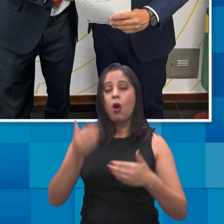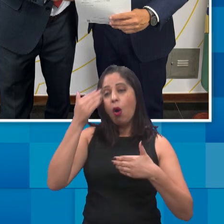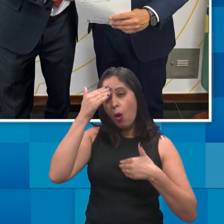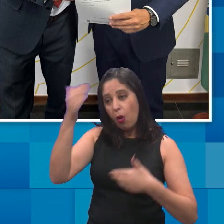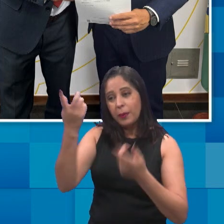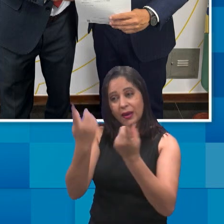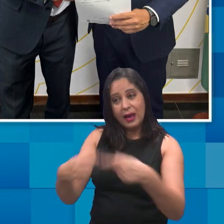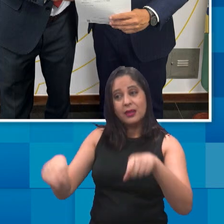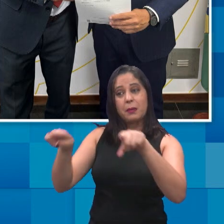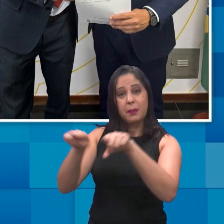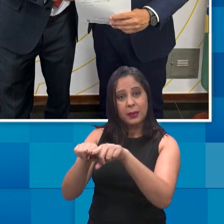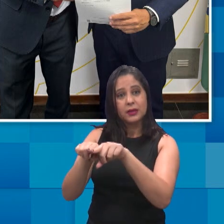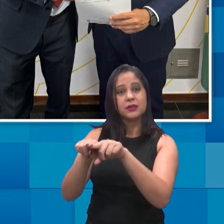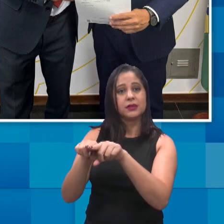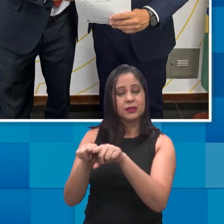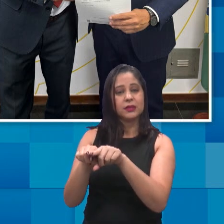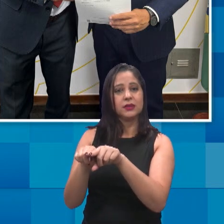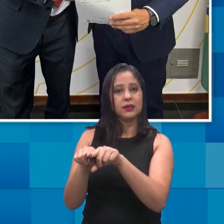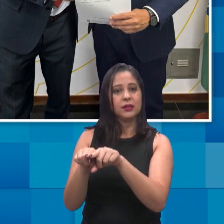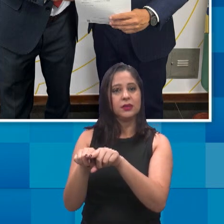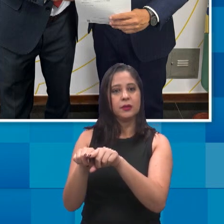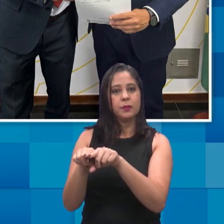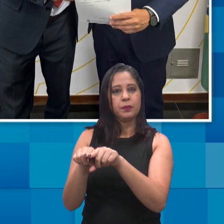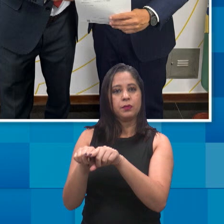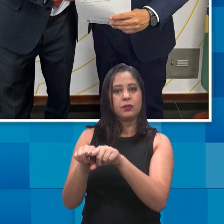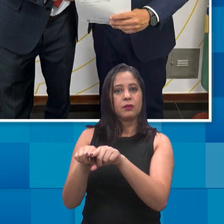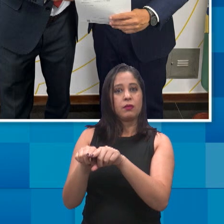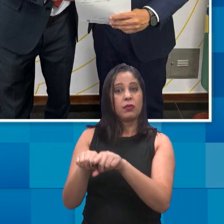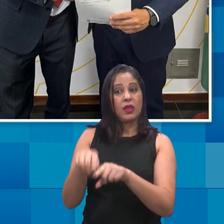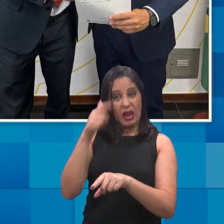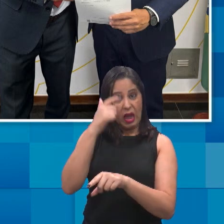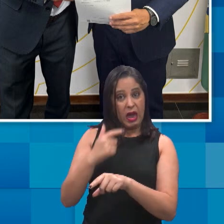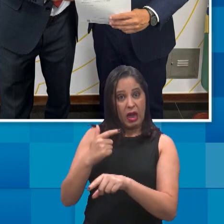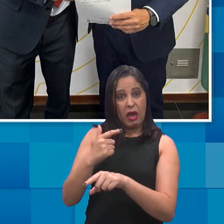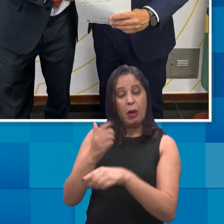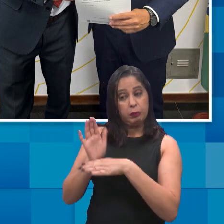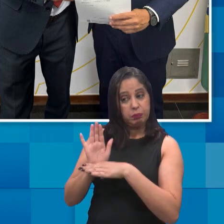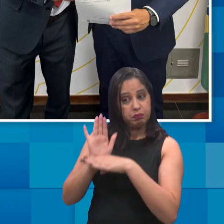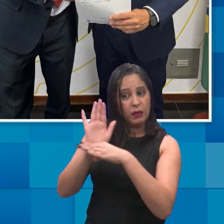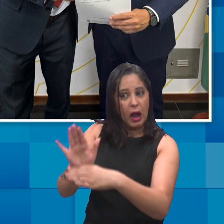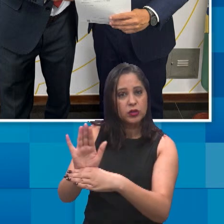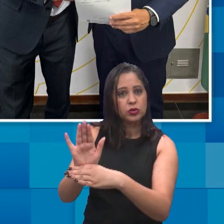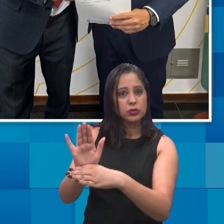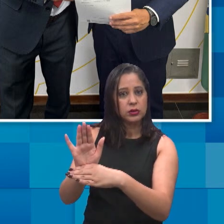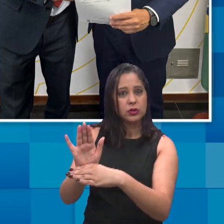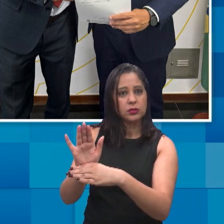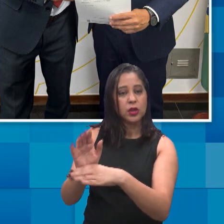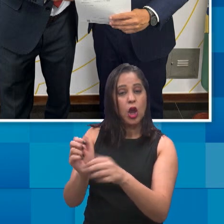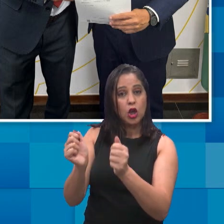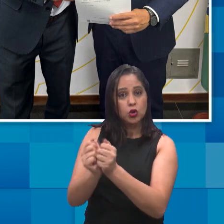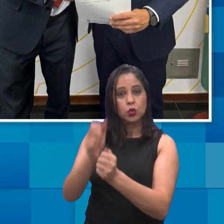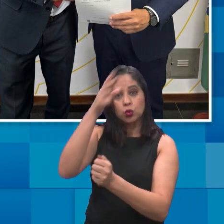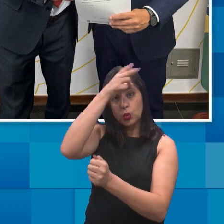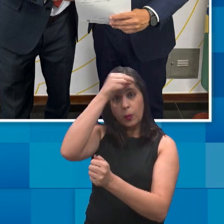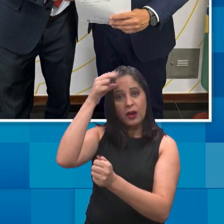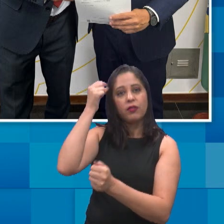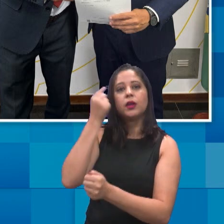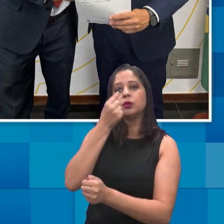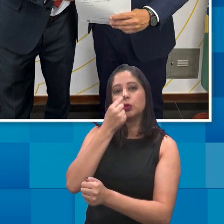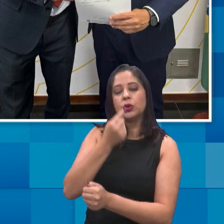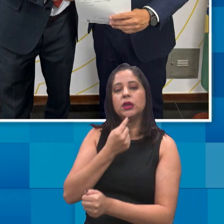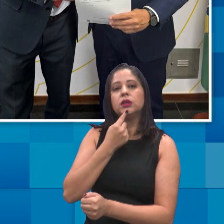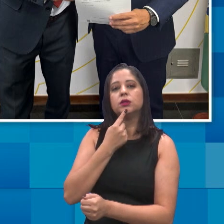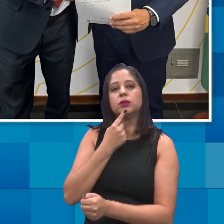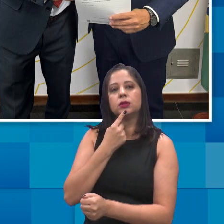nos projetos e o que pudermos somar aqui com o prefeito Anderson também e a Prefeitura de Caçapava,